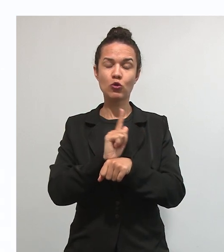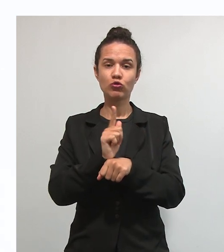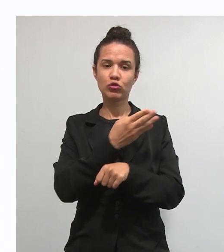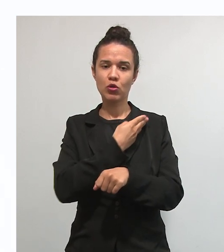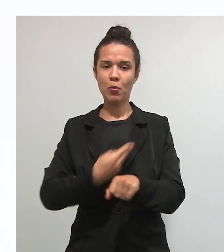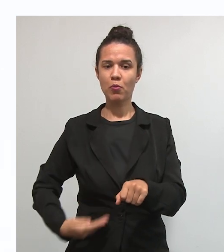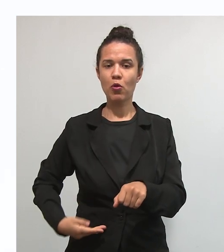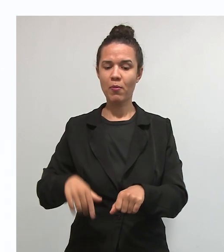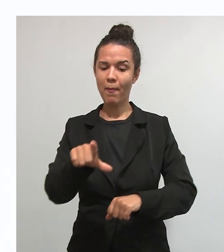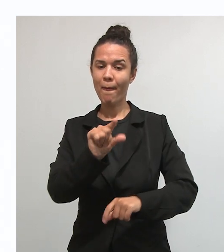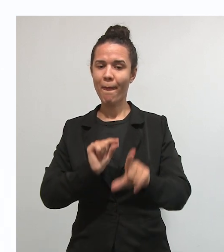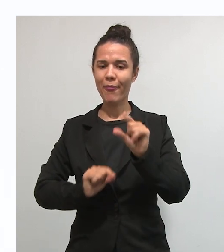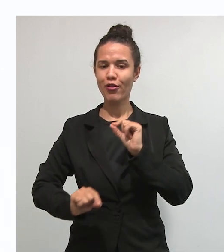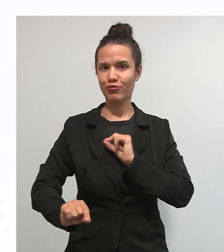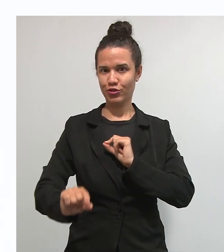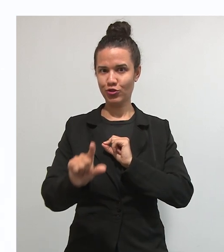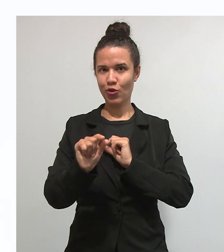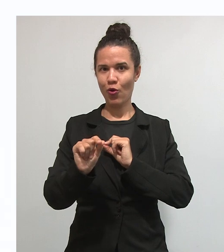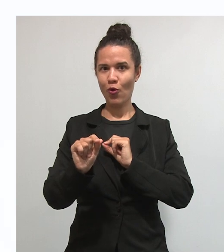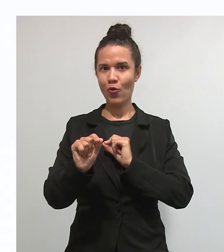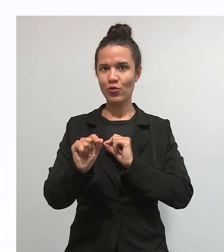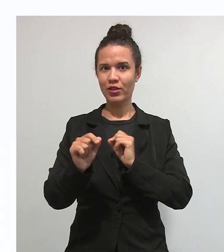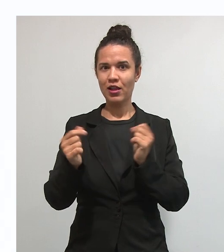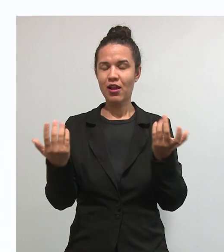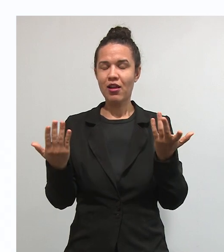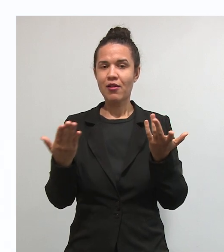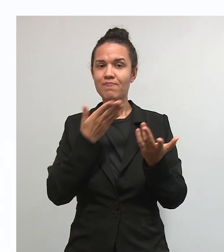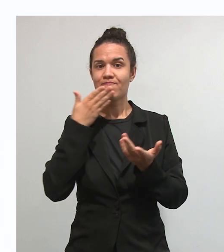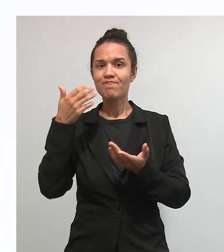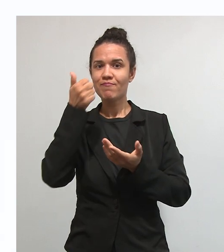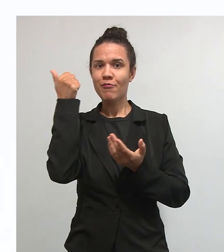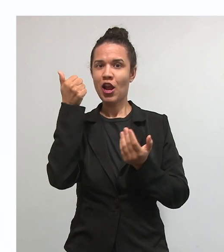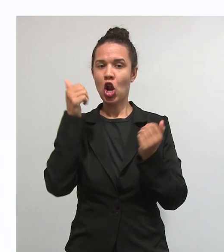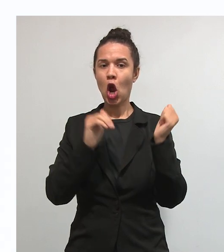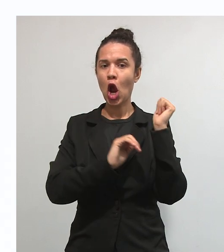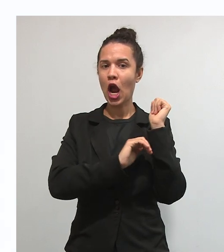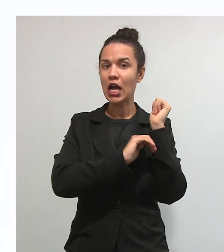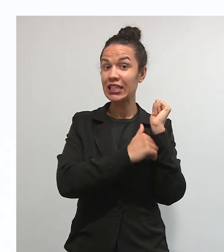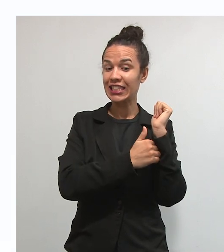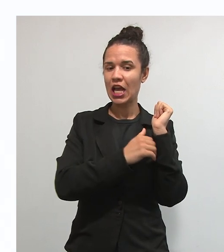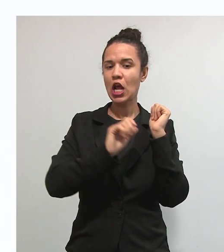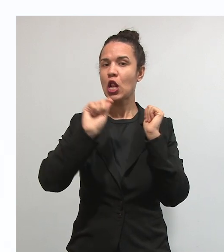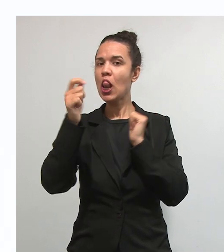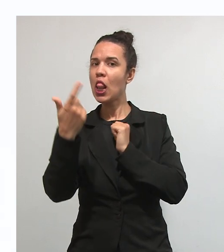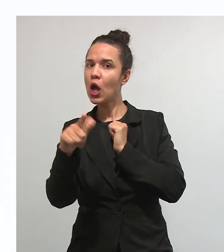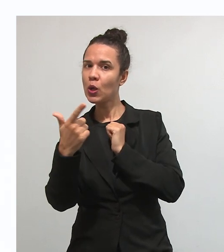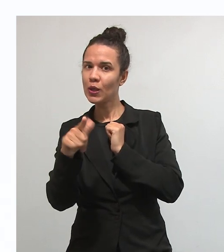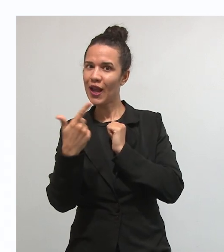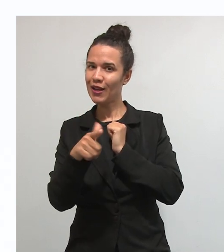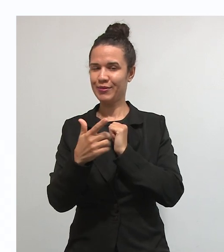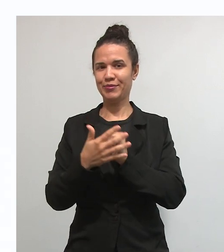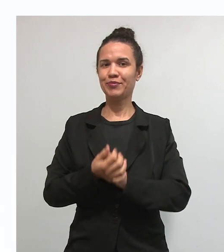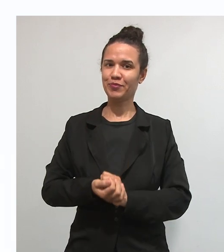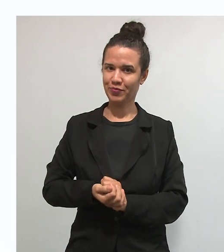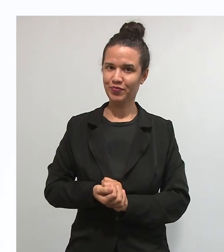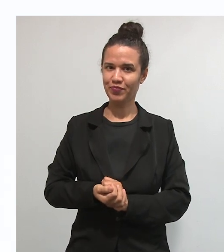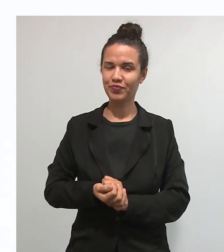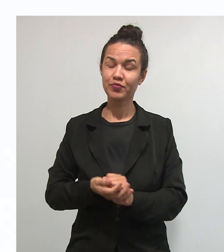de decisão mais transparente, né? E, com isso,